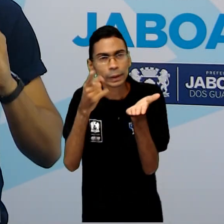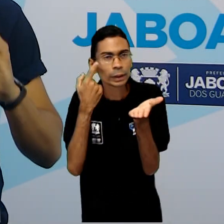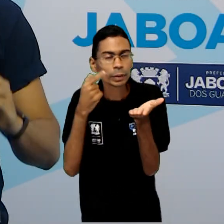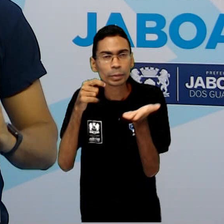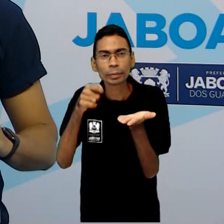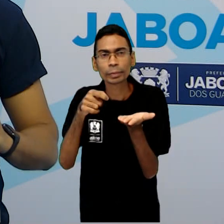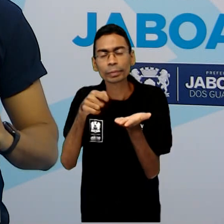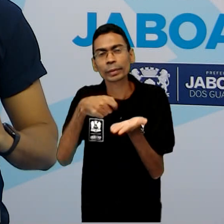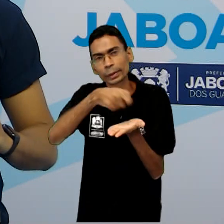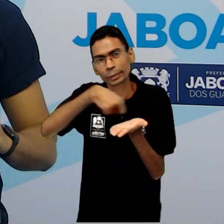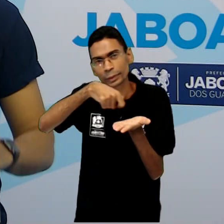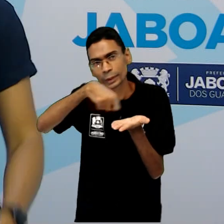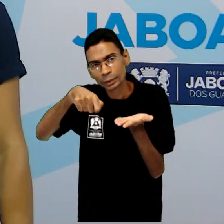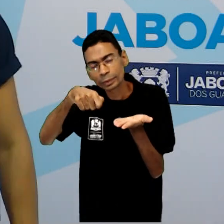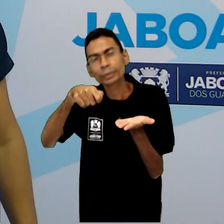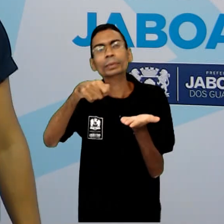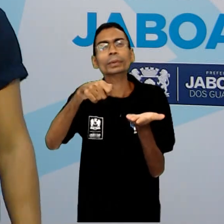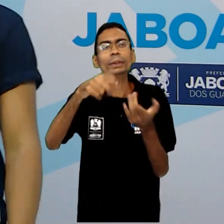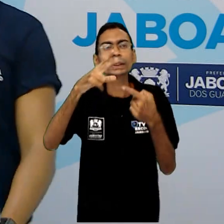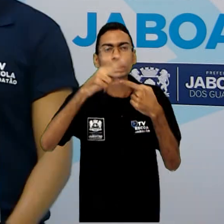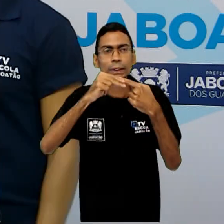caneta e faça a anotação do desafio.